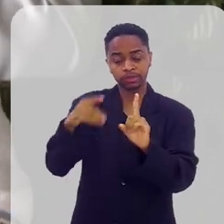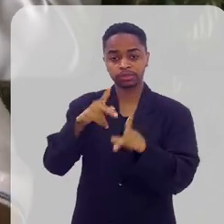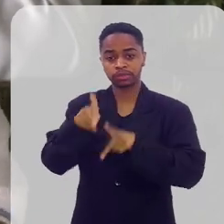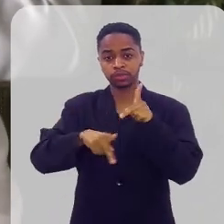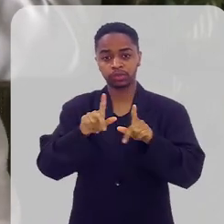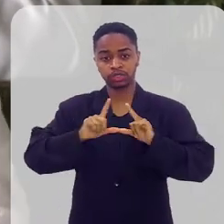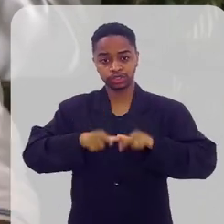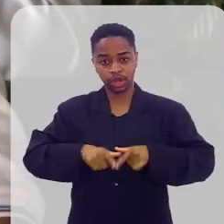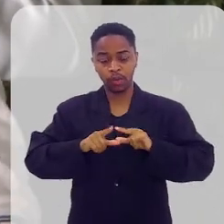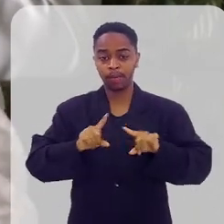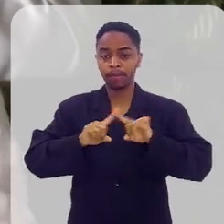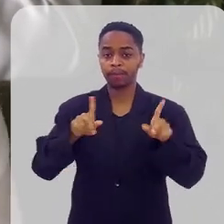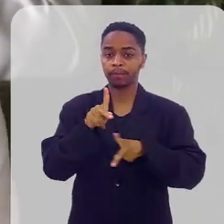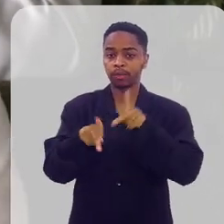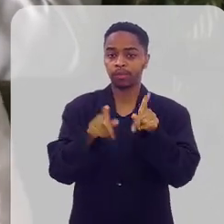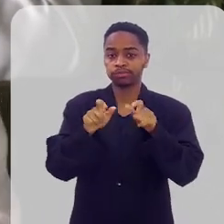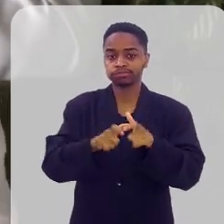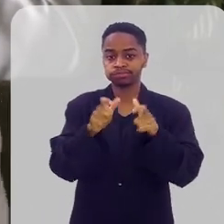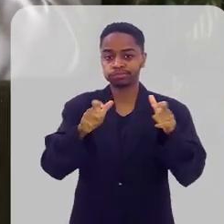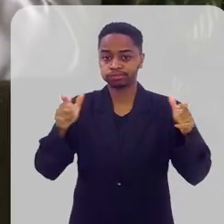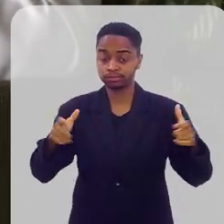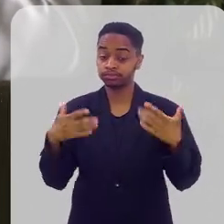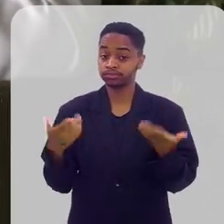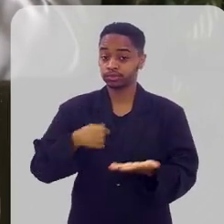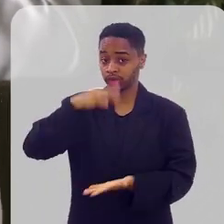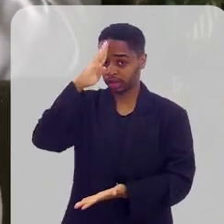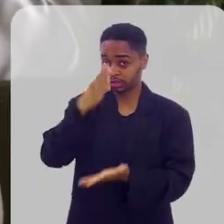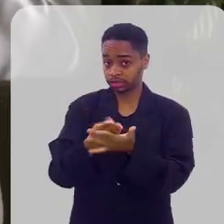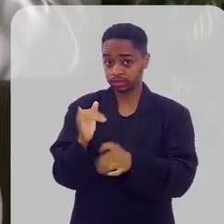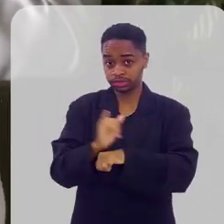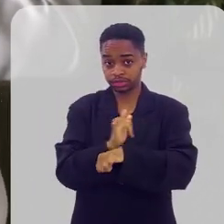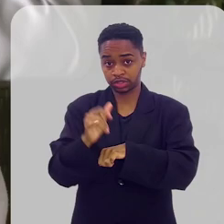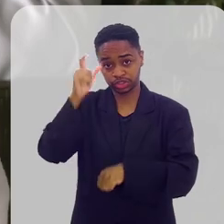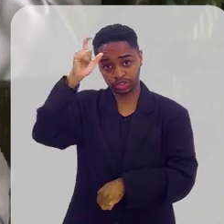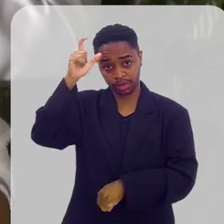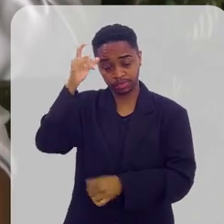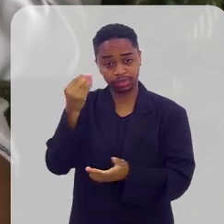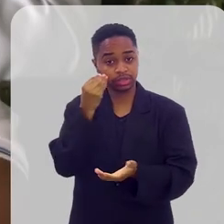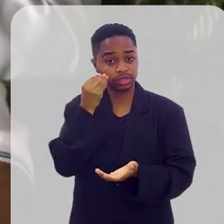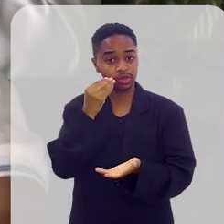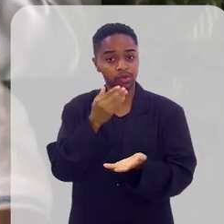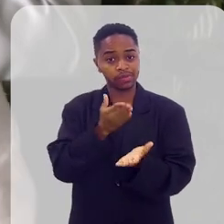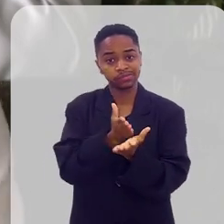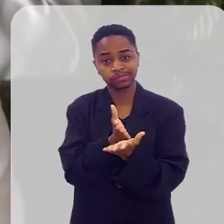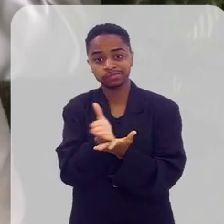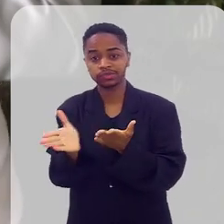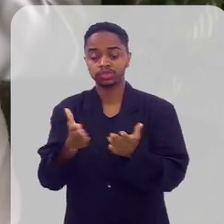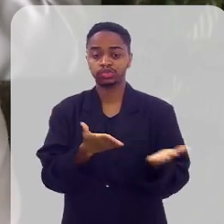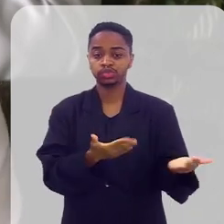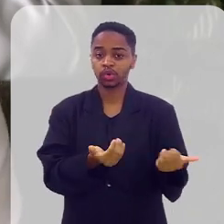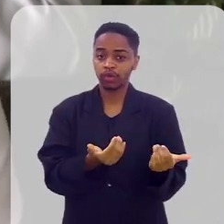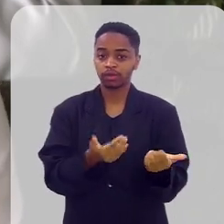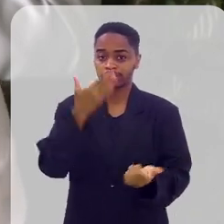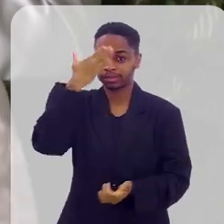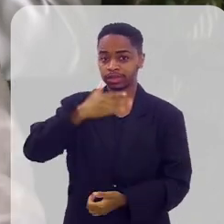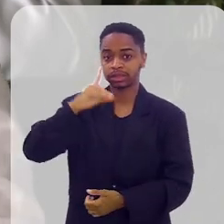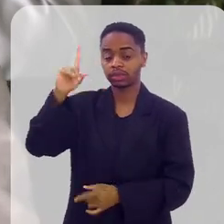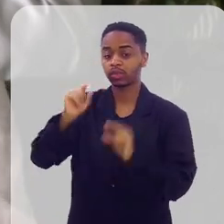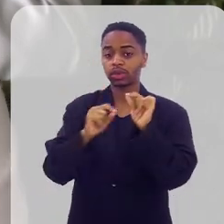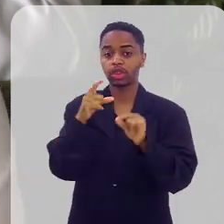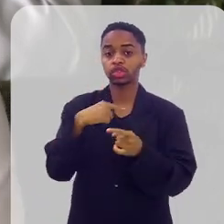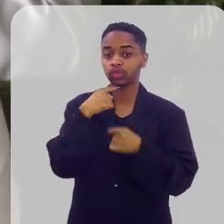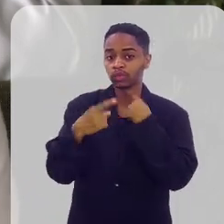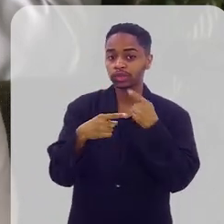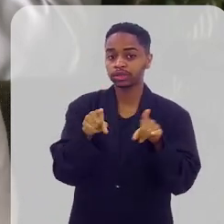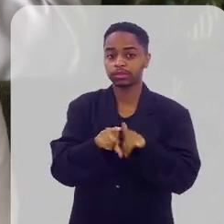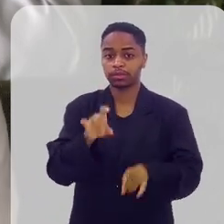de Israel e o povo só crescia. Verdade. Eu acredito que uma das armas de Satanás para tirar os jovens da direção de Cristo é a dúvida